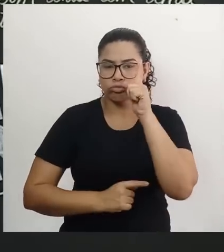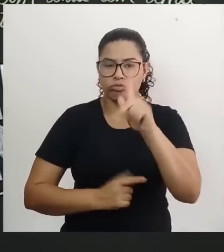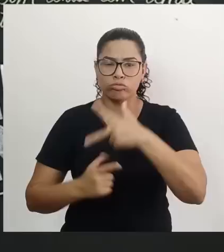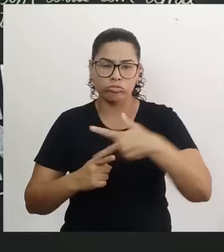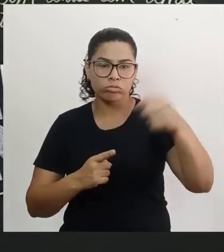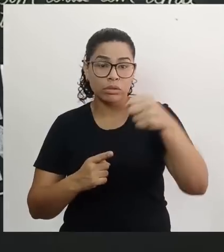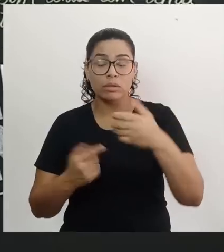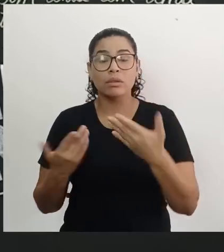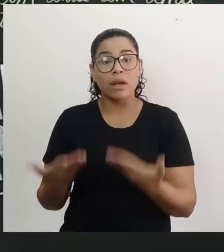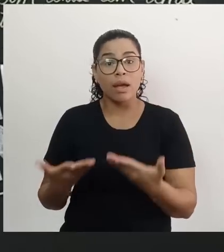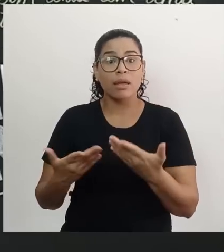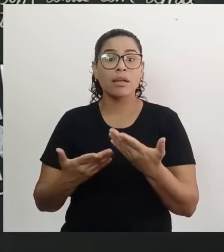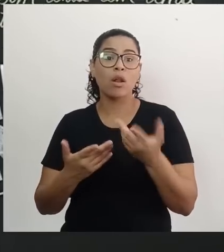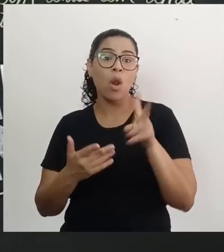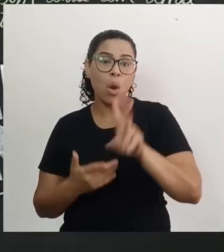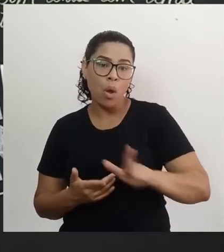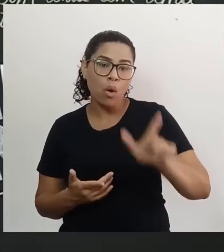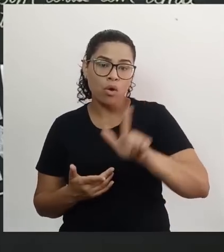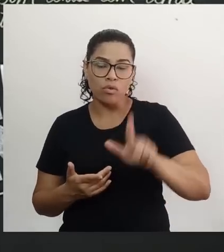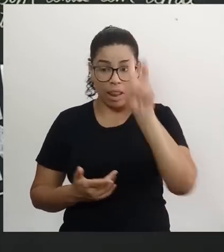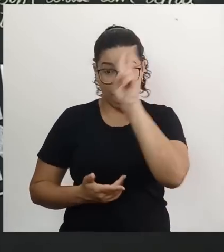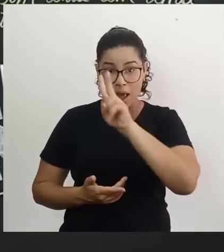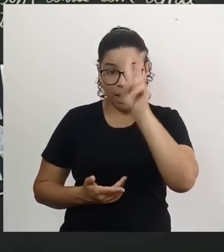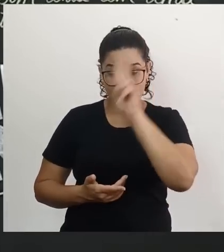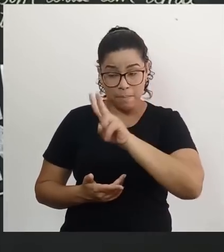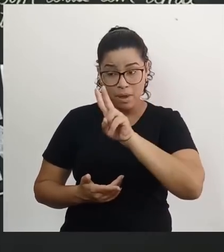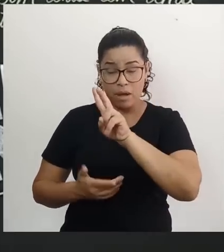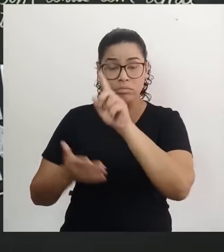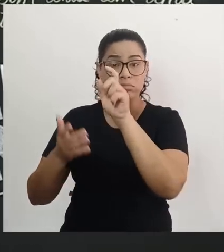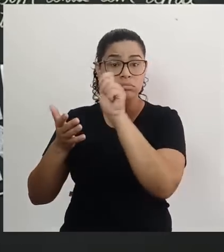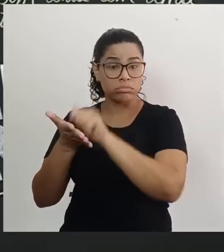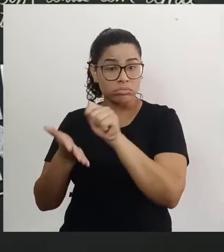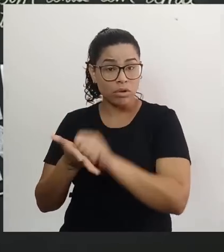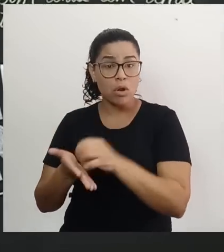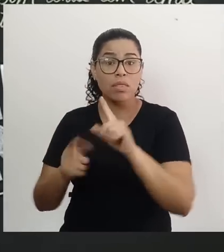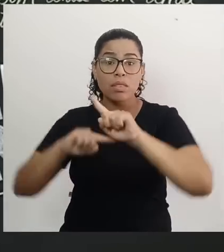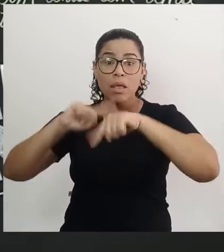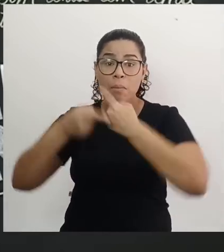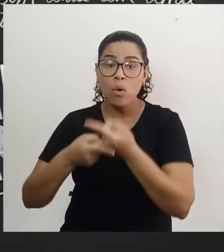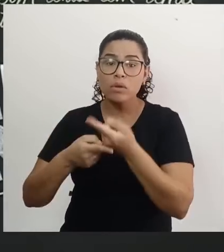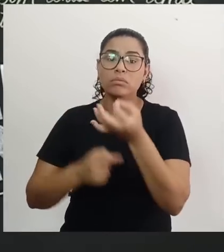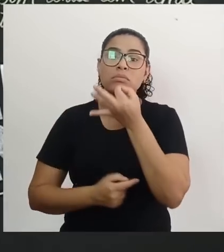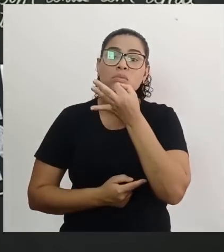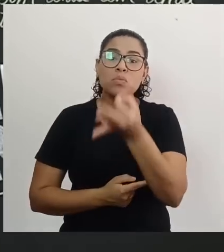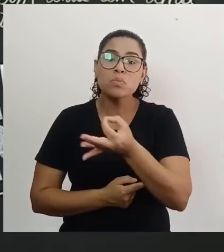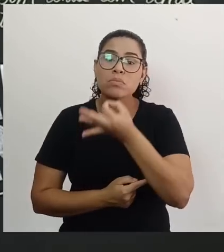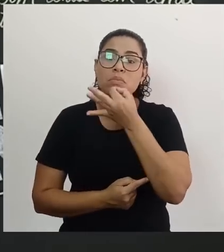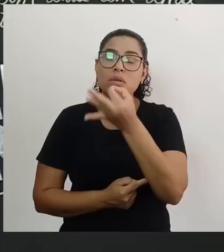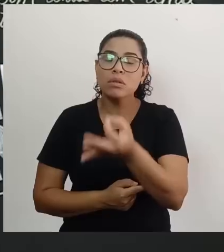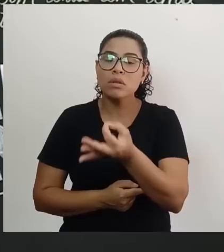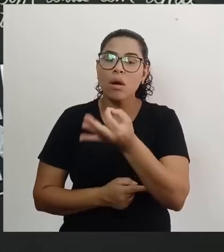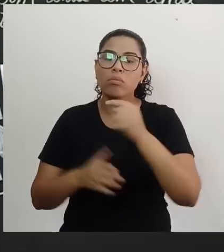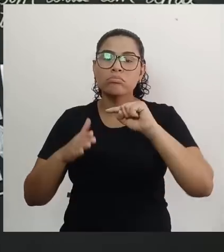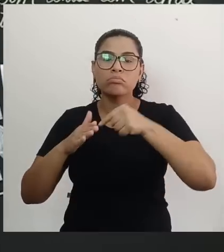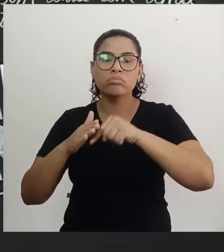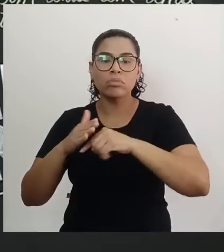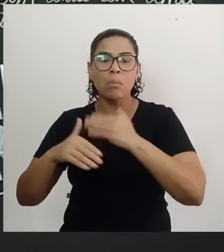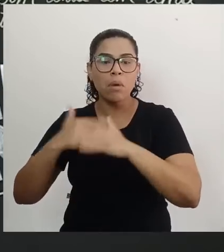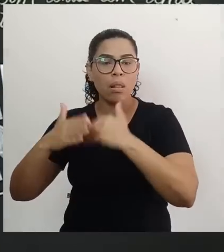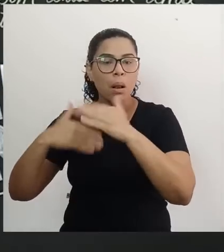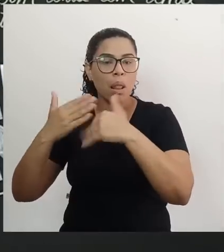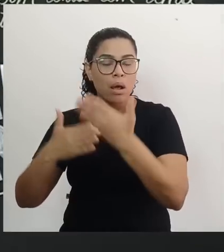ele é lembrado e em seguida a informação, a opinião, ela vai sendo desenvolvida. Então nos parágrafos